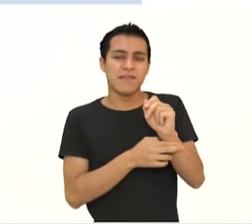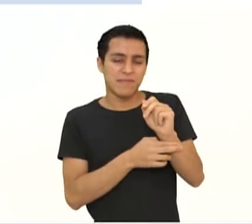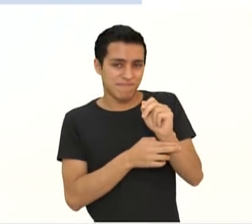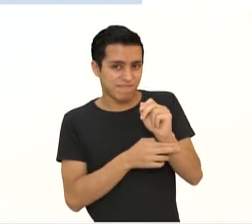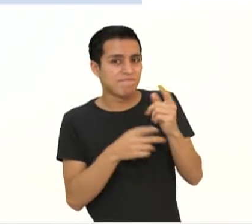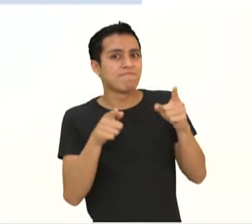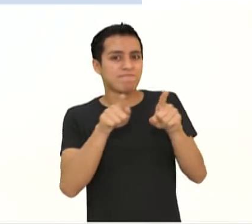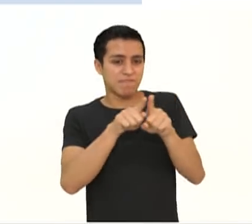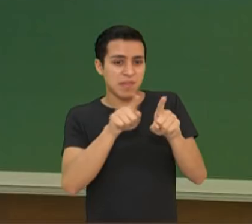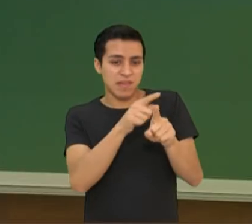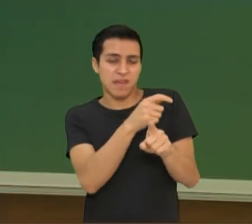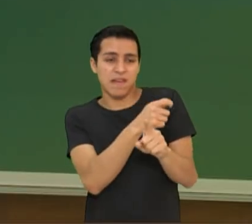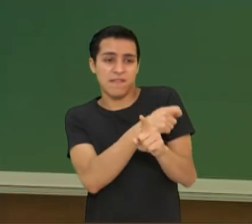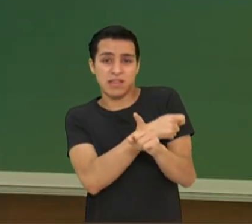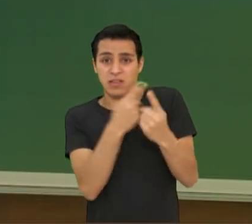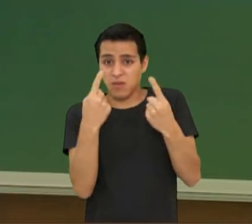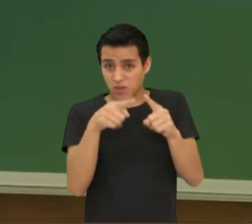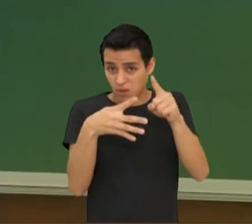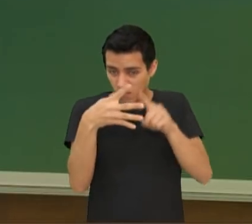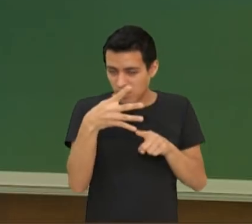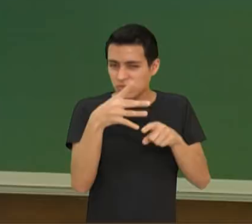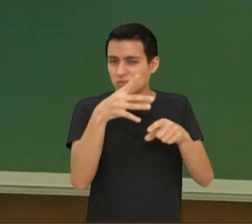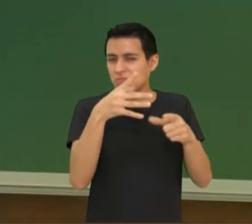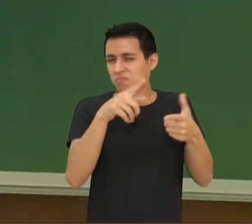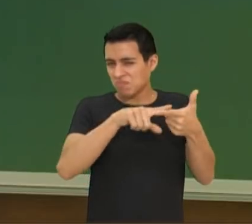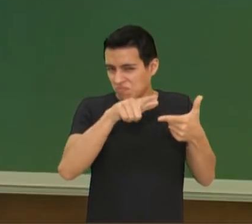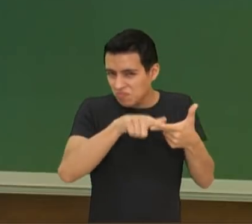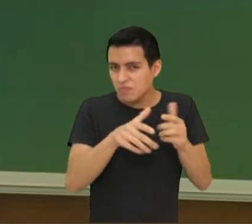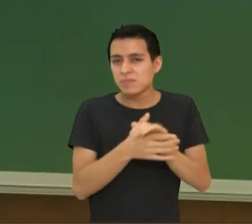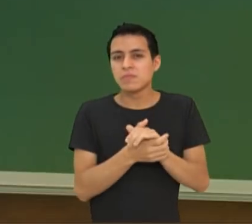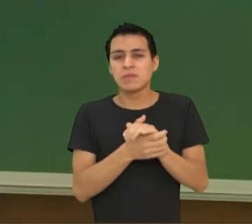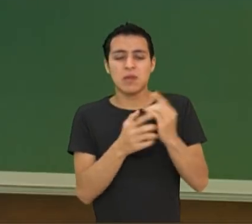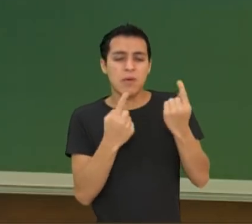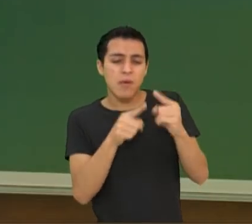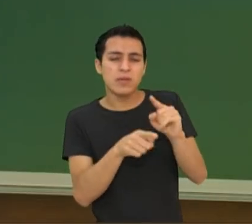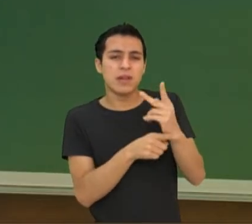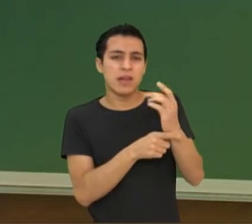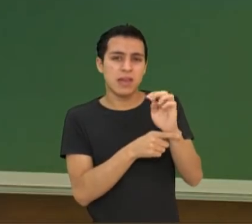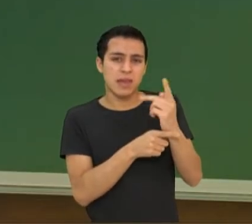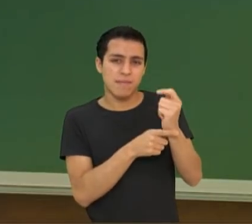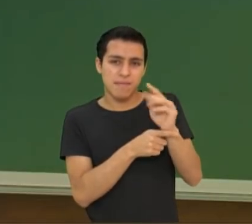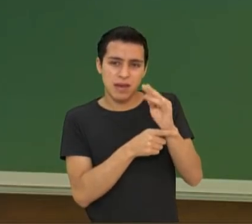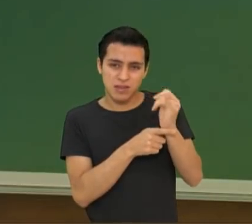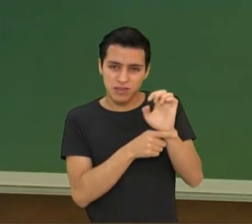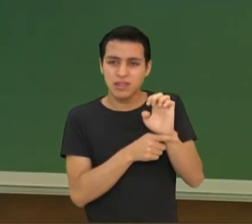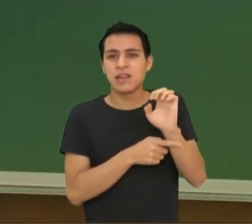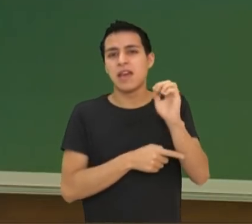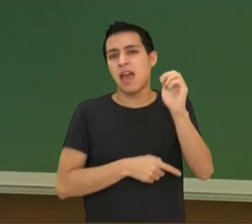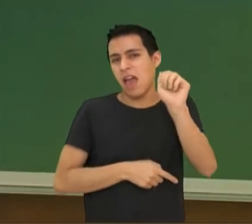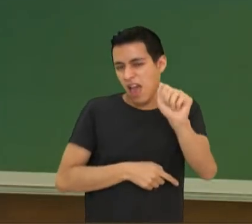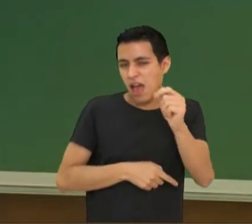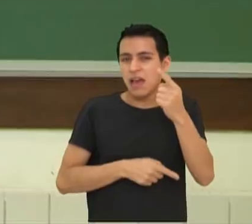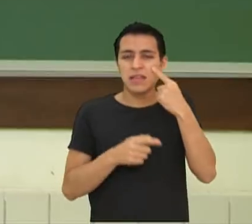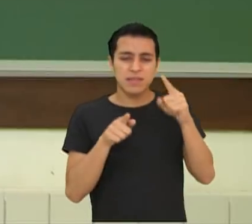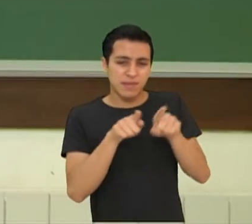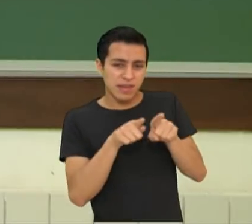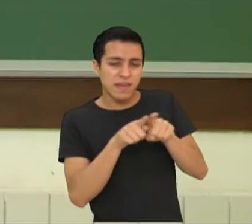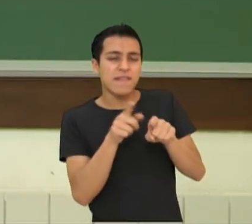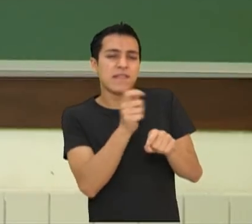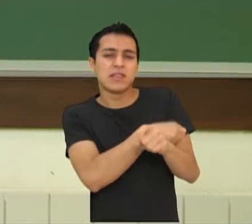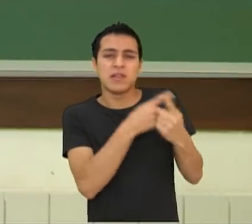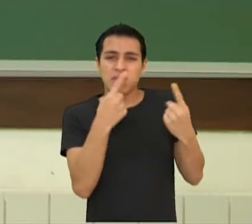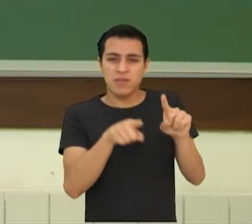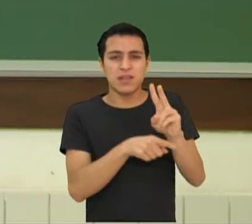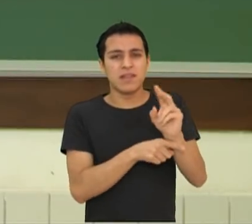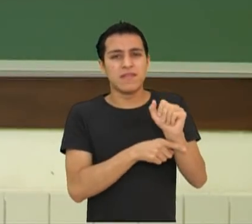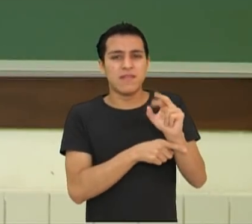e varicela, a vacina contra hepatite A, um reforço só contra a varicela e a vacina contra o vírus que